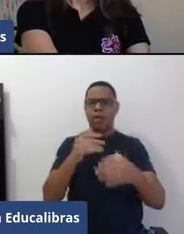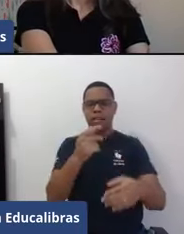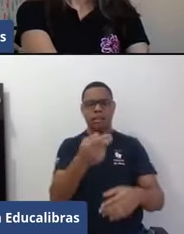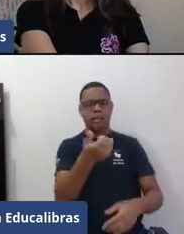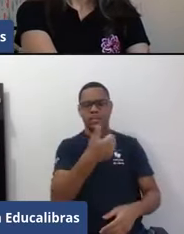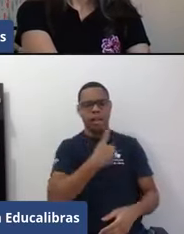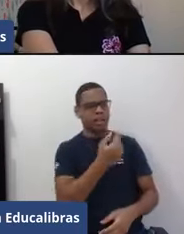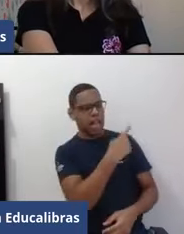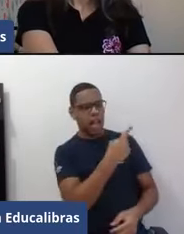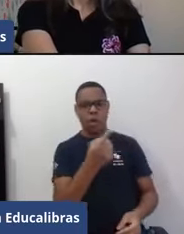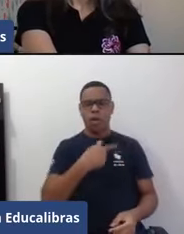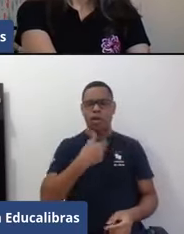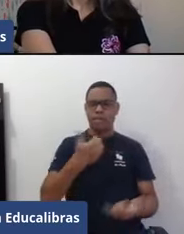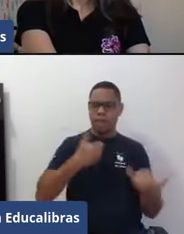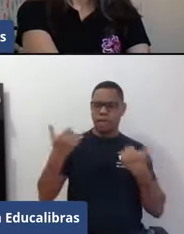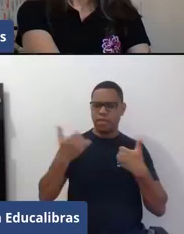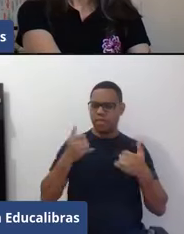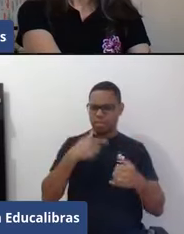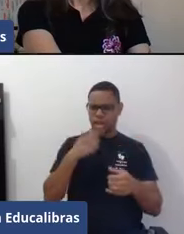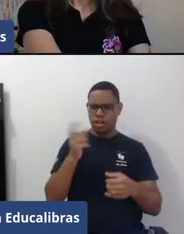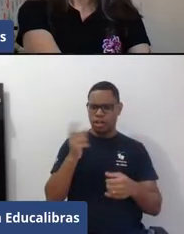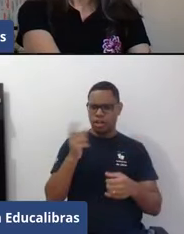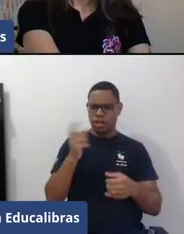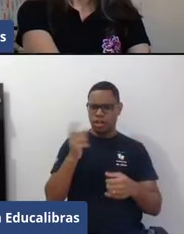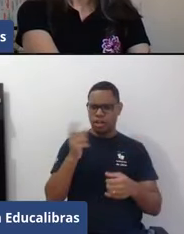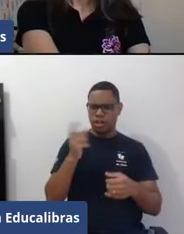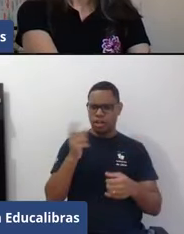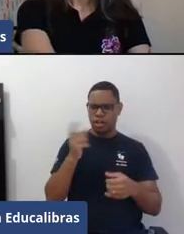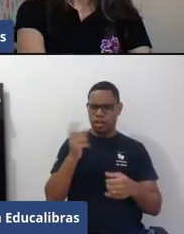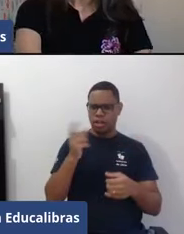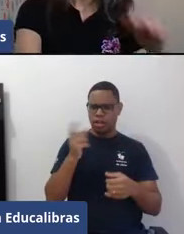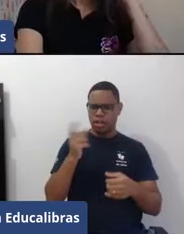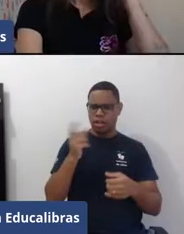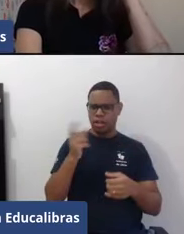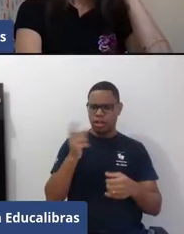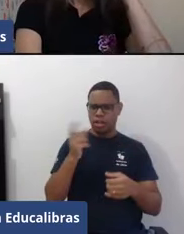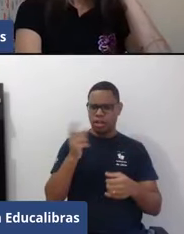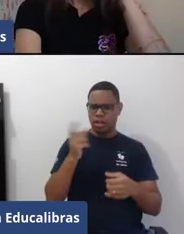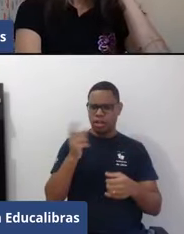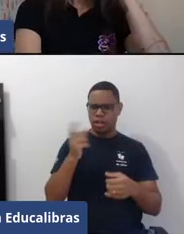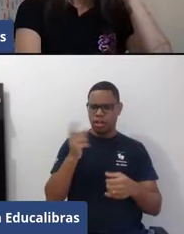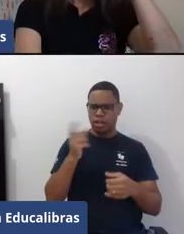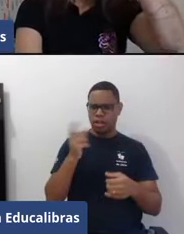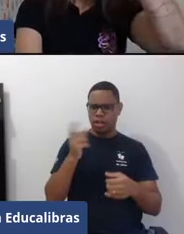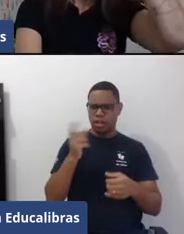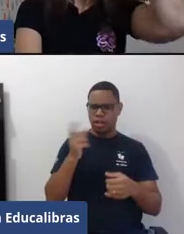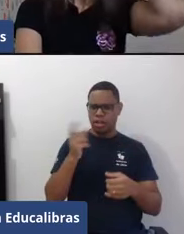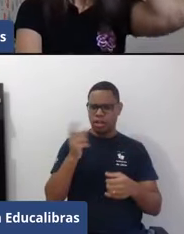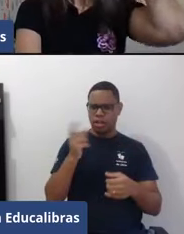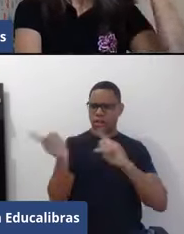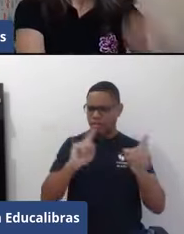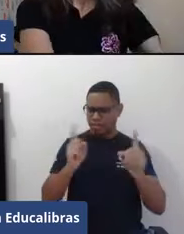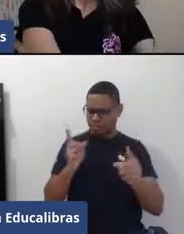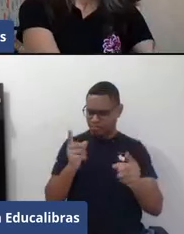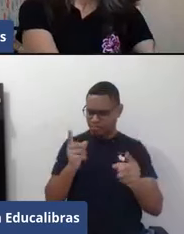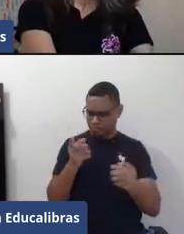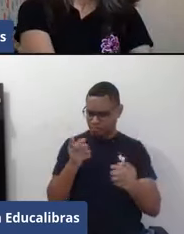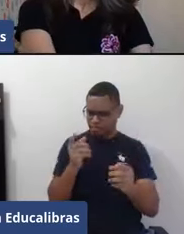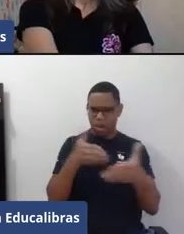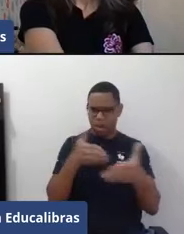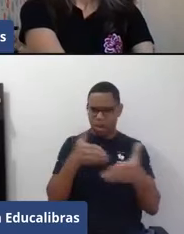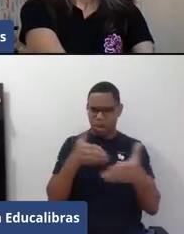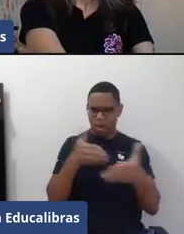mau atendimento. Não foi isso? O que te levou a ser essa guerreira da